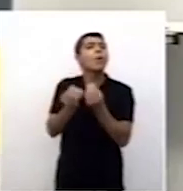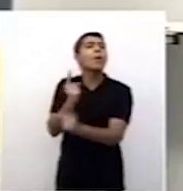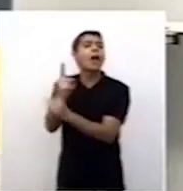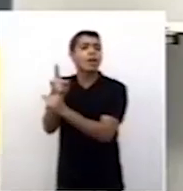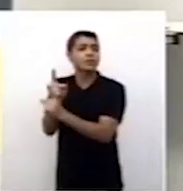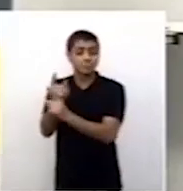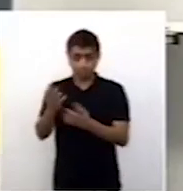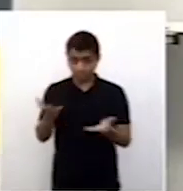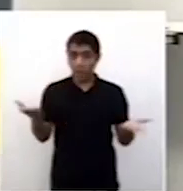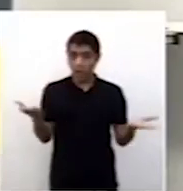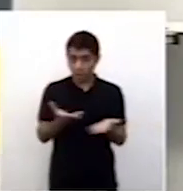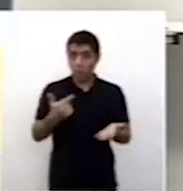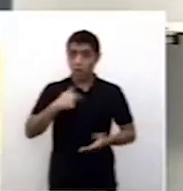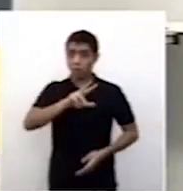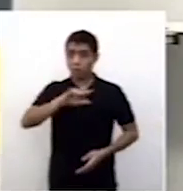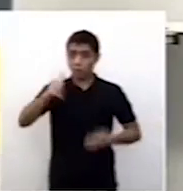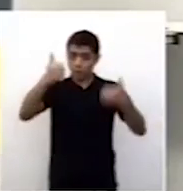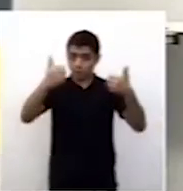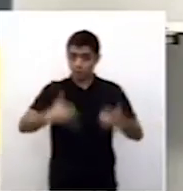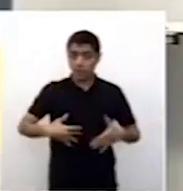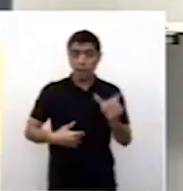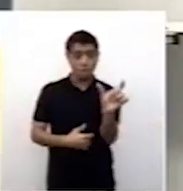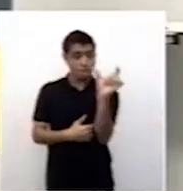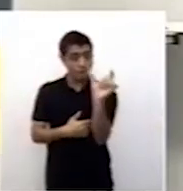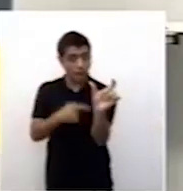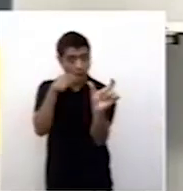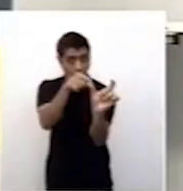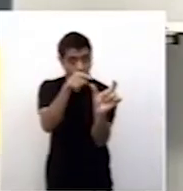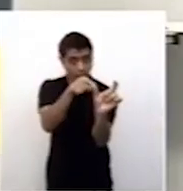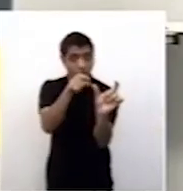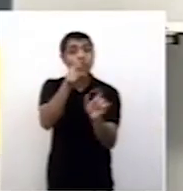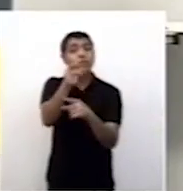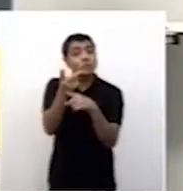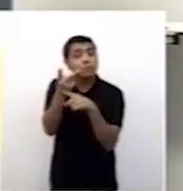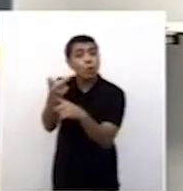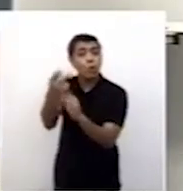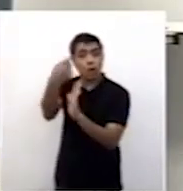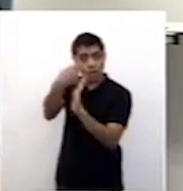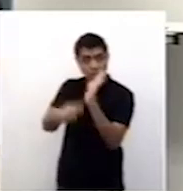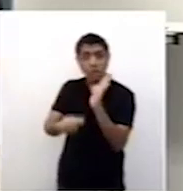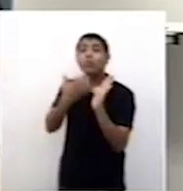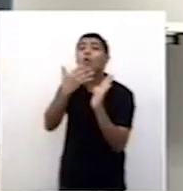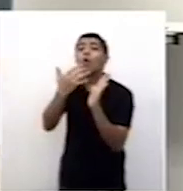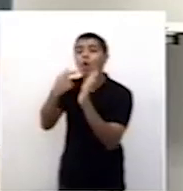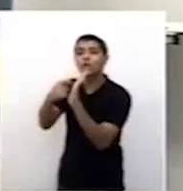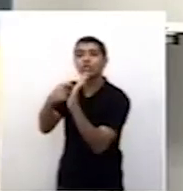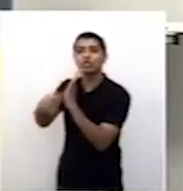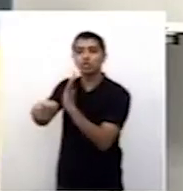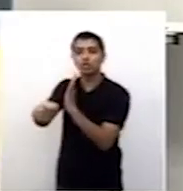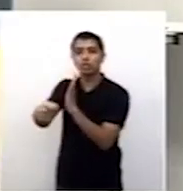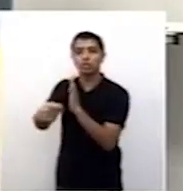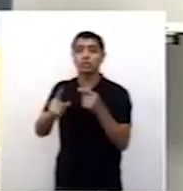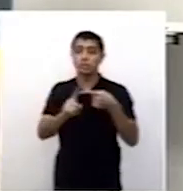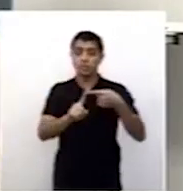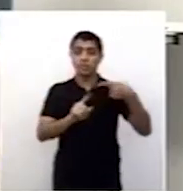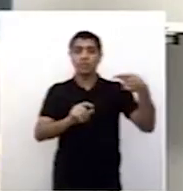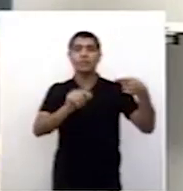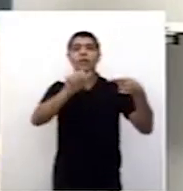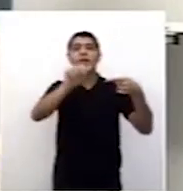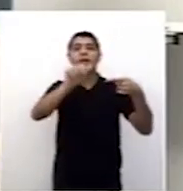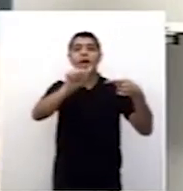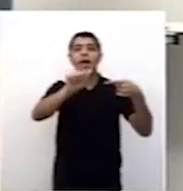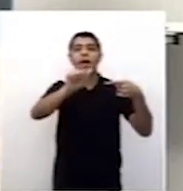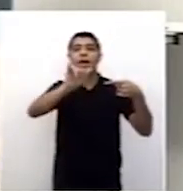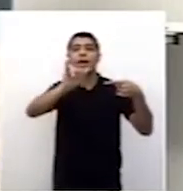vou falar em que linha está do texto. E você vai grifar, certo? Então, vamos lá. Air pollution. Primeira é